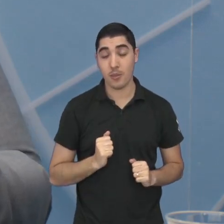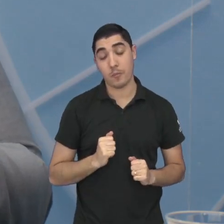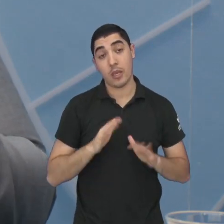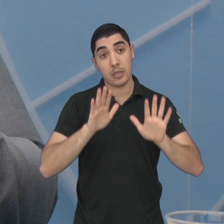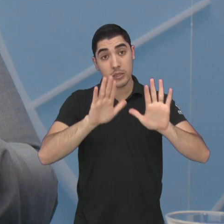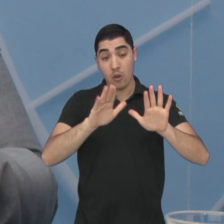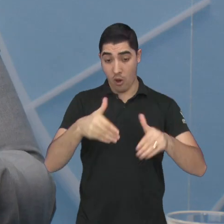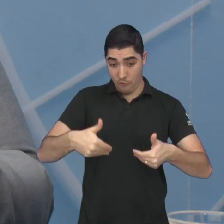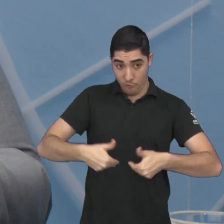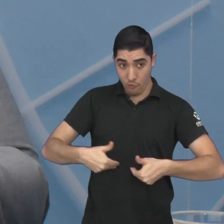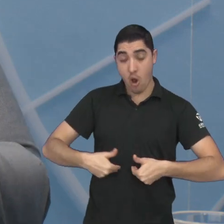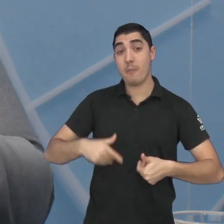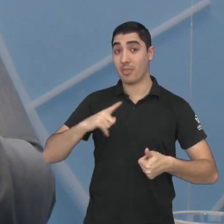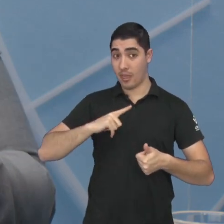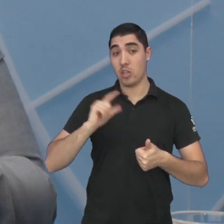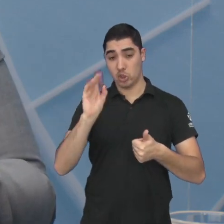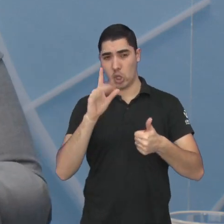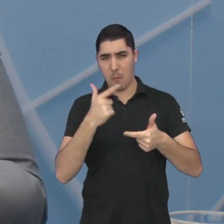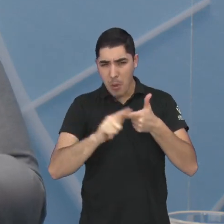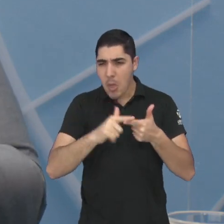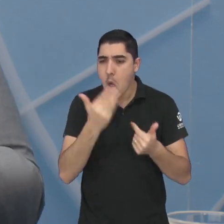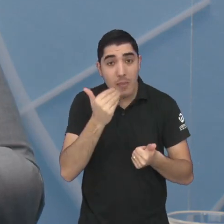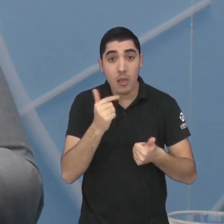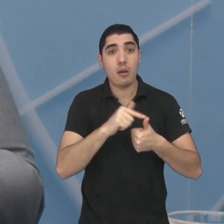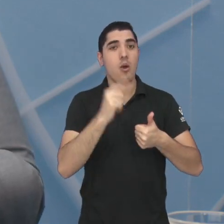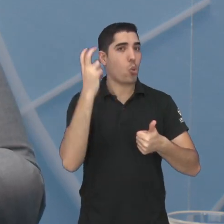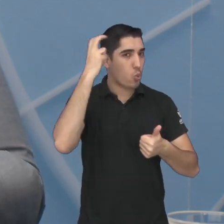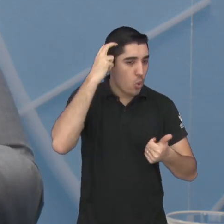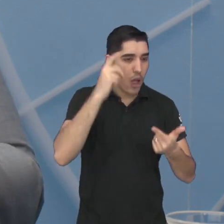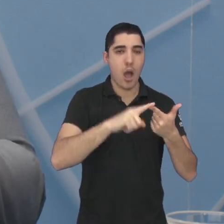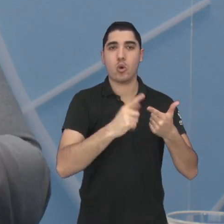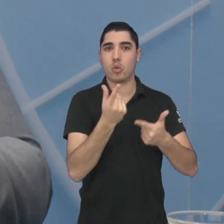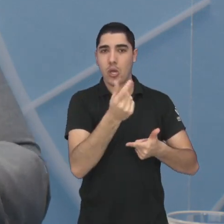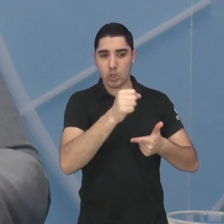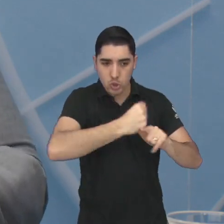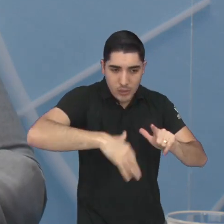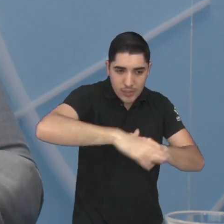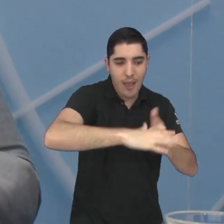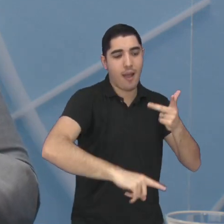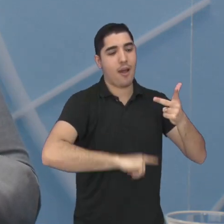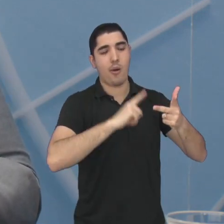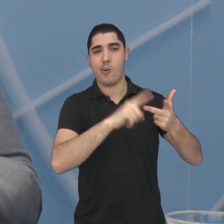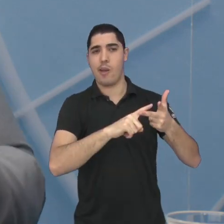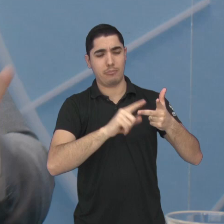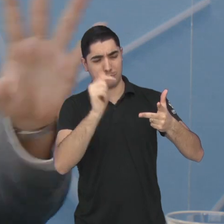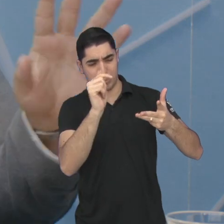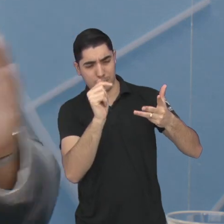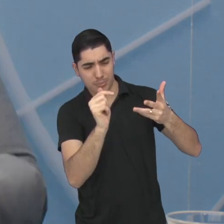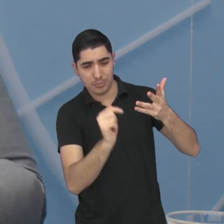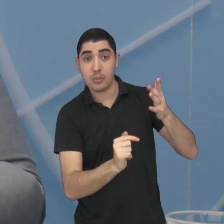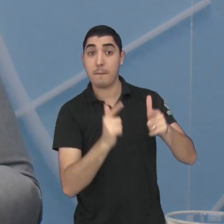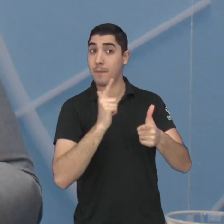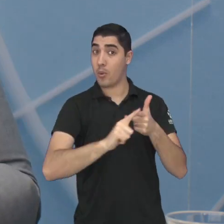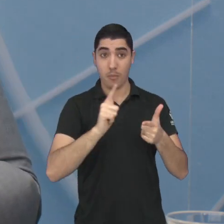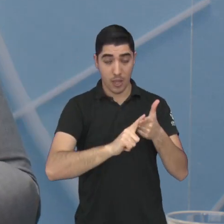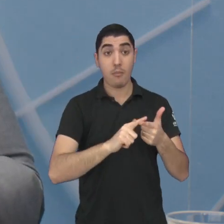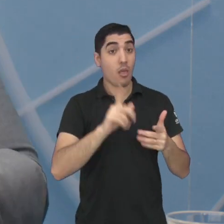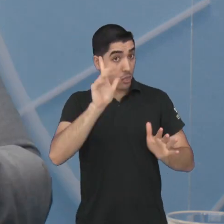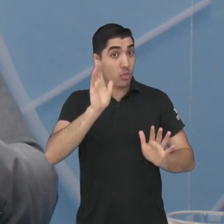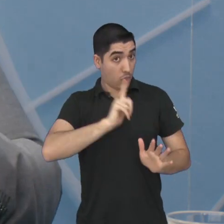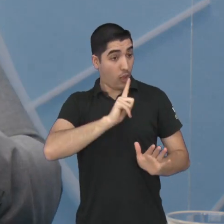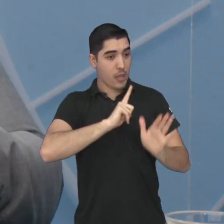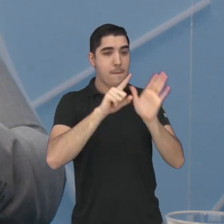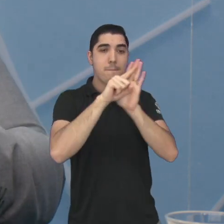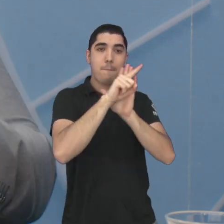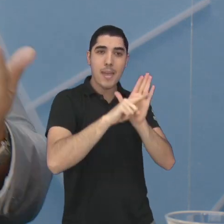social, psicológica, moral, cultural. Existe uma insensibilidade por nossa parte. Isso é uma questão, inclusive, que tem estudos que mostram isso, né?